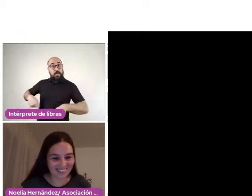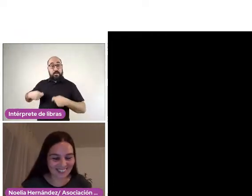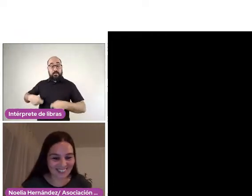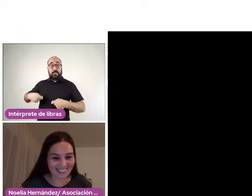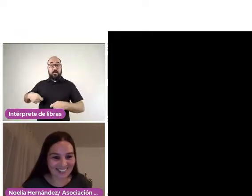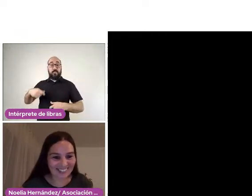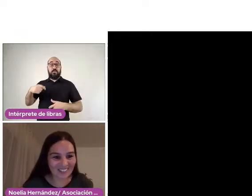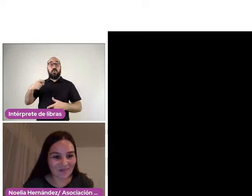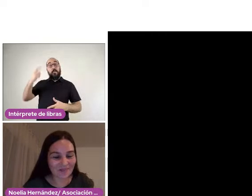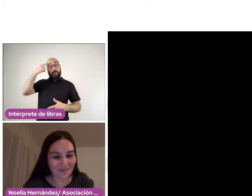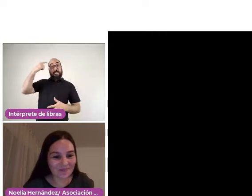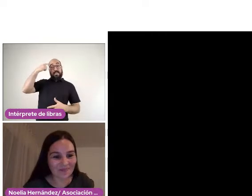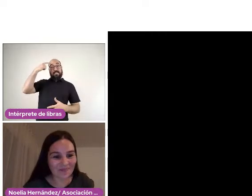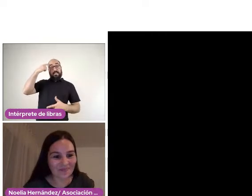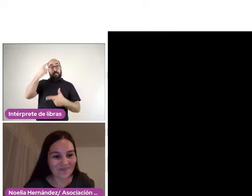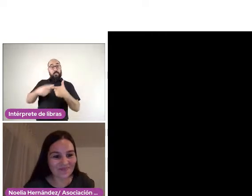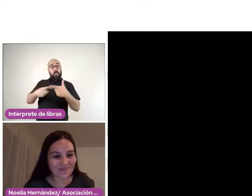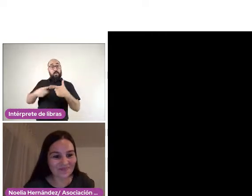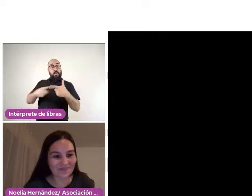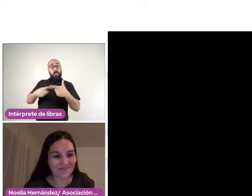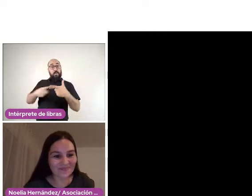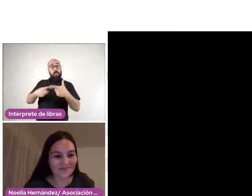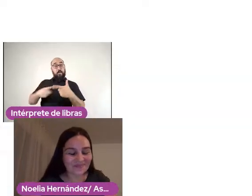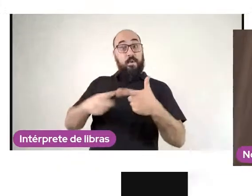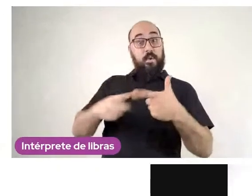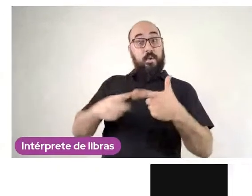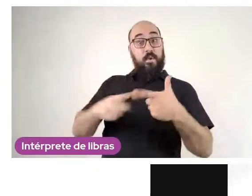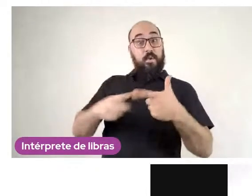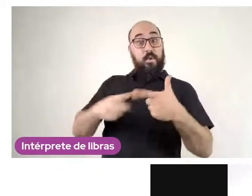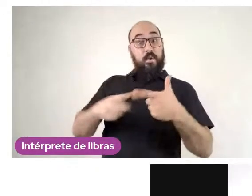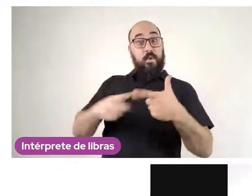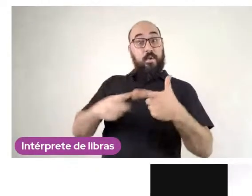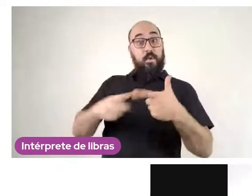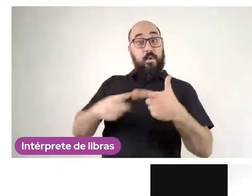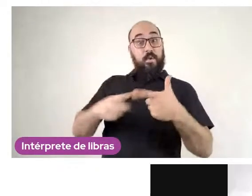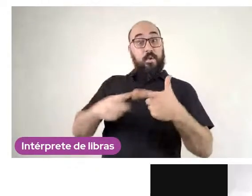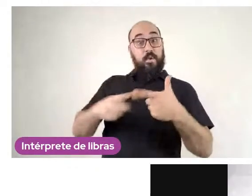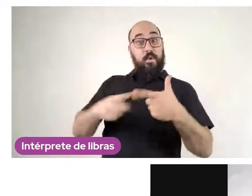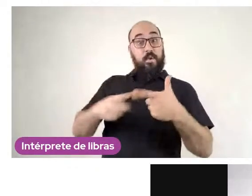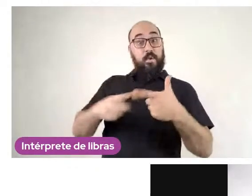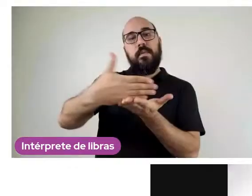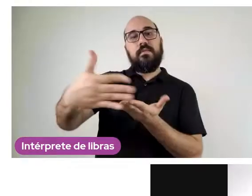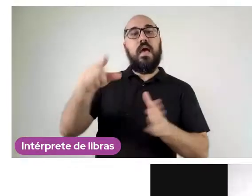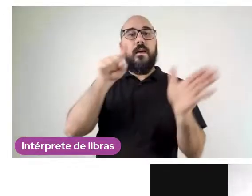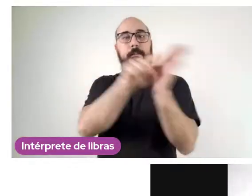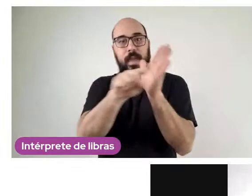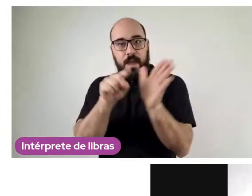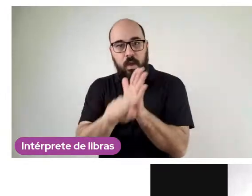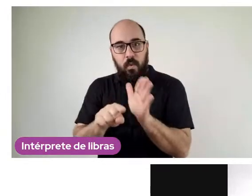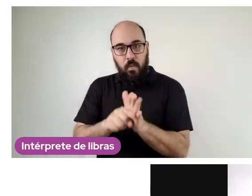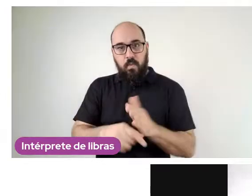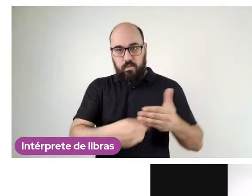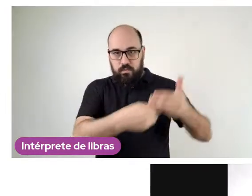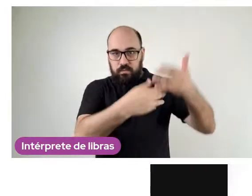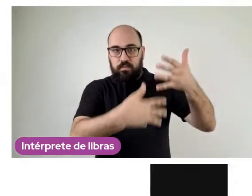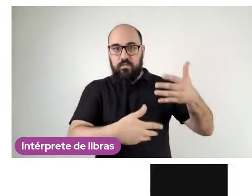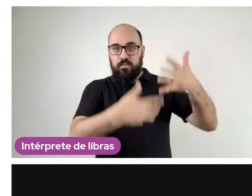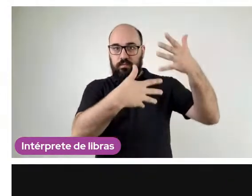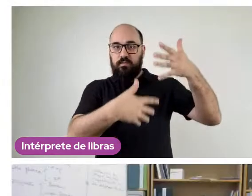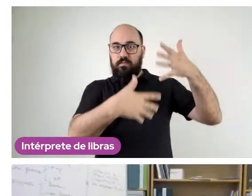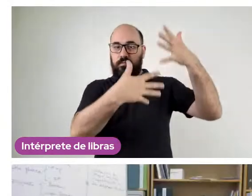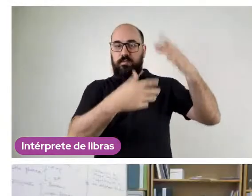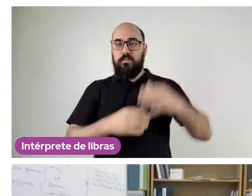Está muy claro para nosotros. Vale, yo voy a comenzar con las preguntas. A buscar ahora en el